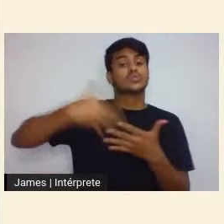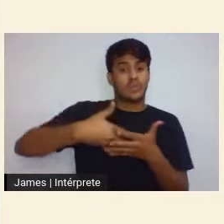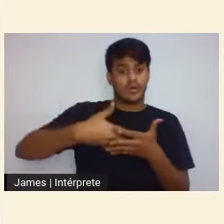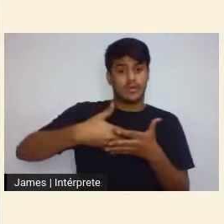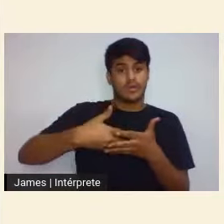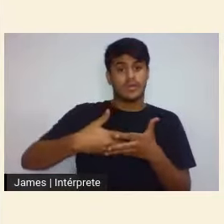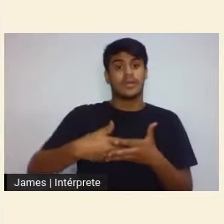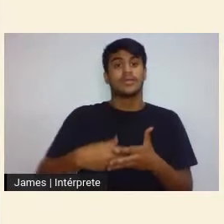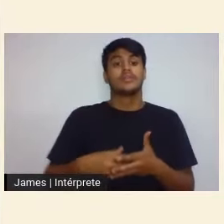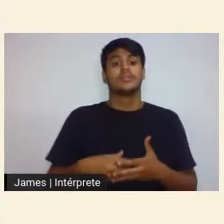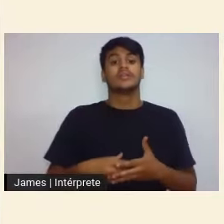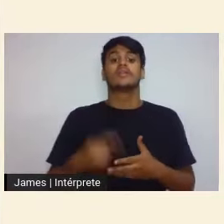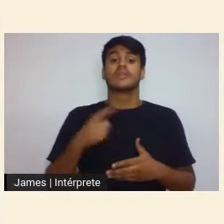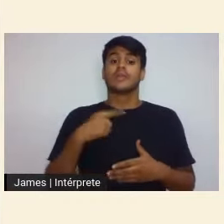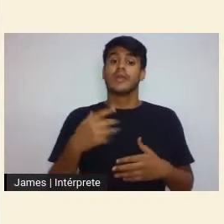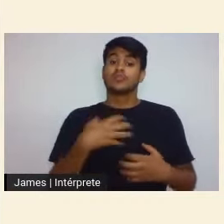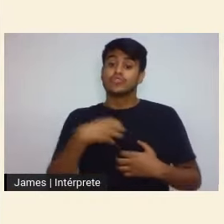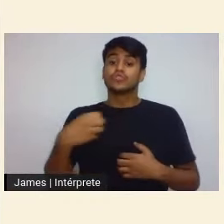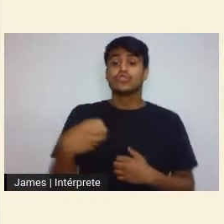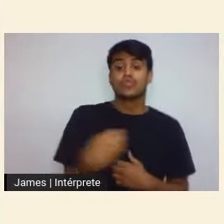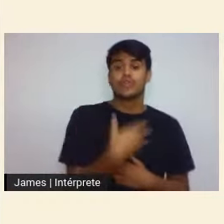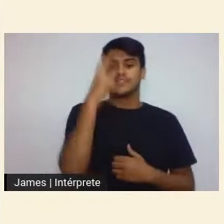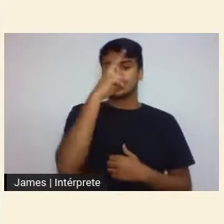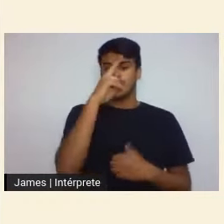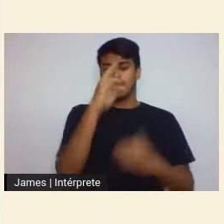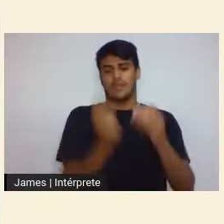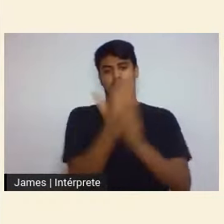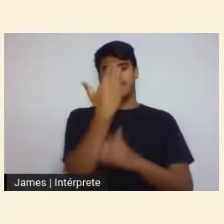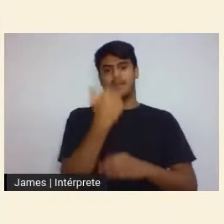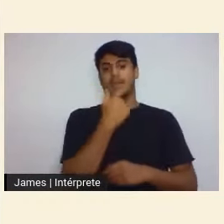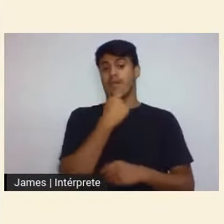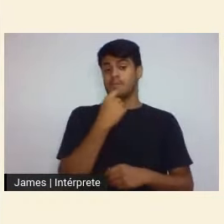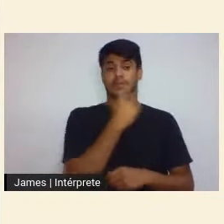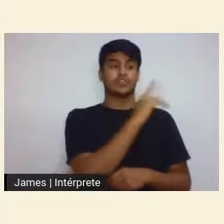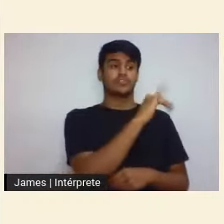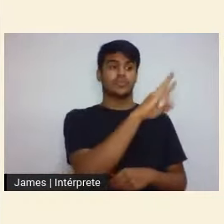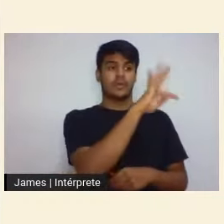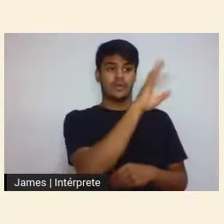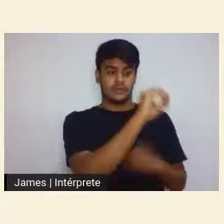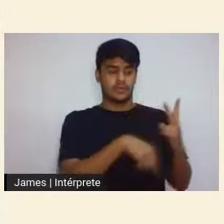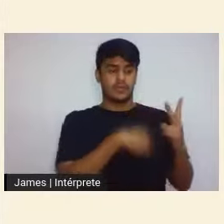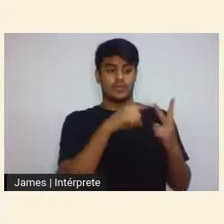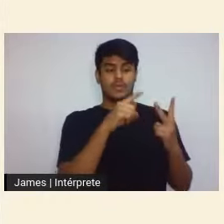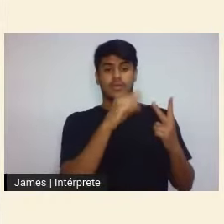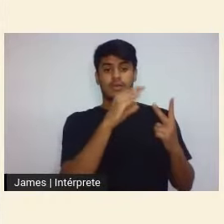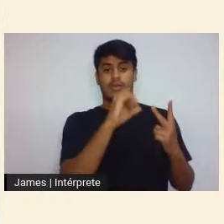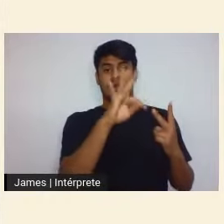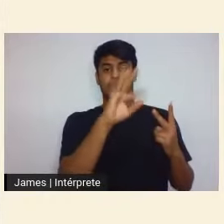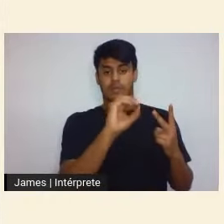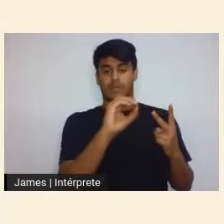tríade formadora da nova historiografia nacional, Gilberto Freire, Sérgio Buarque de Holanda e Caio Prado Júnior.